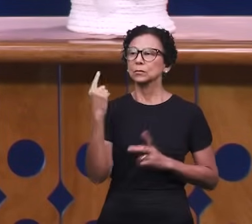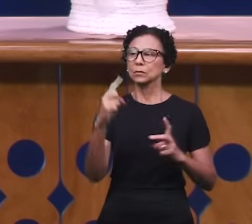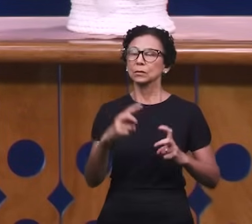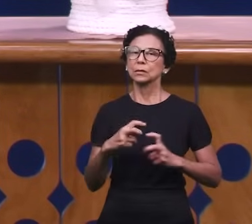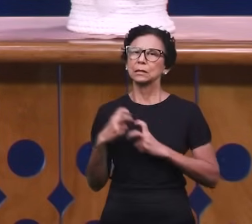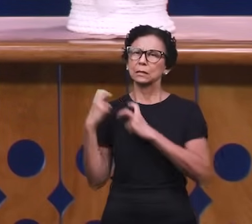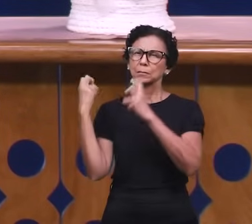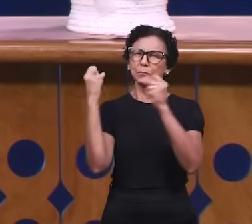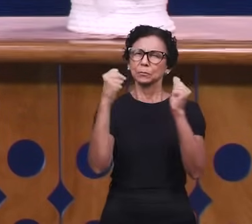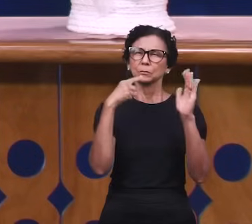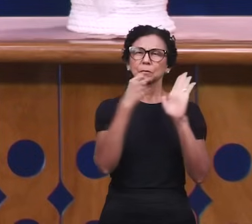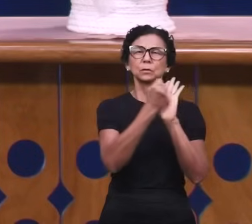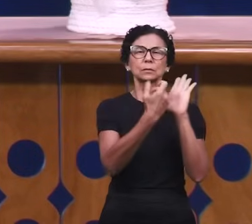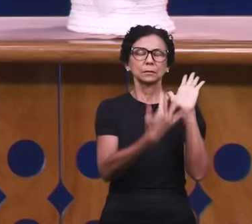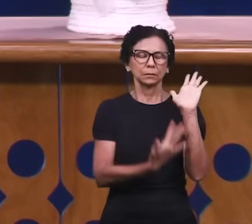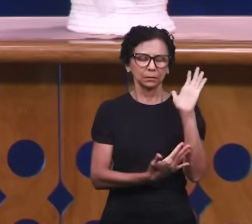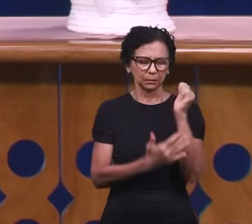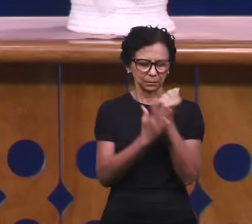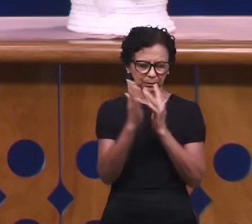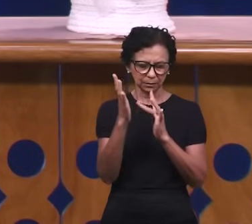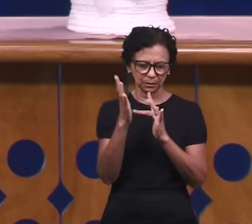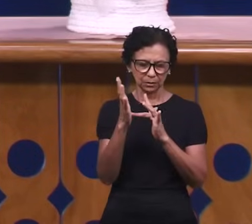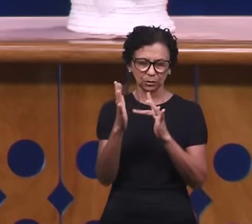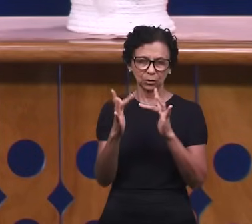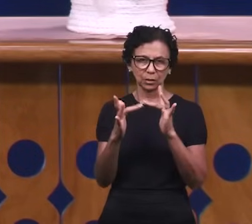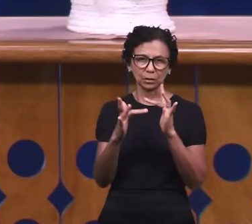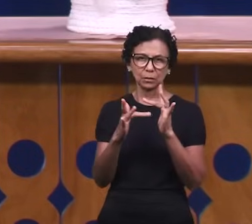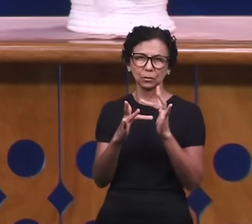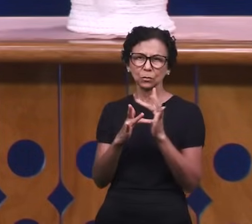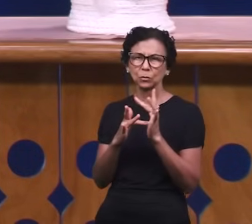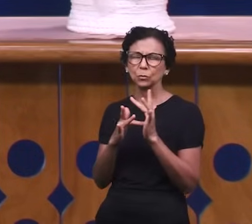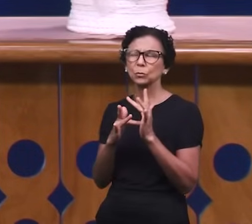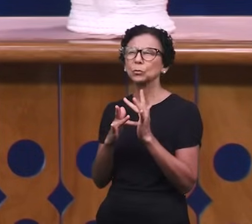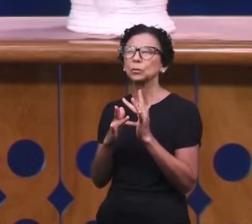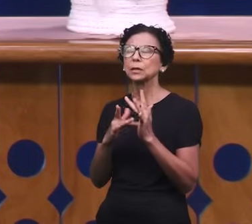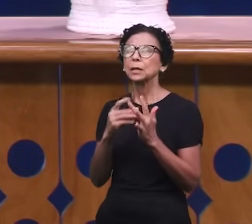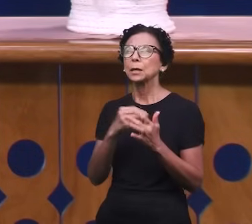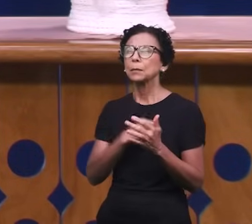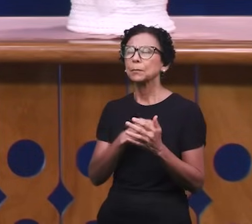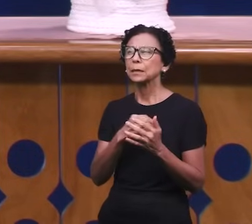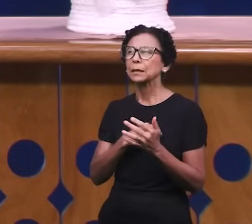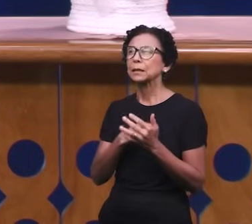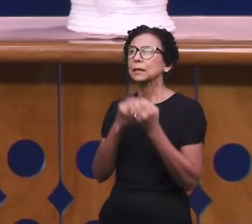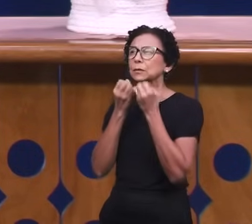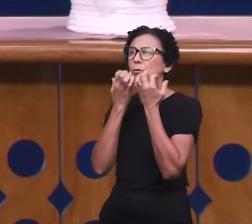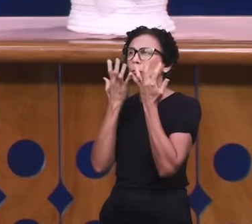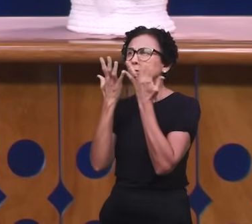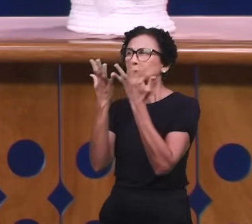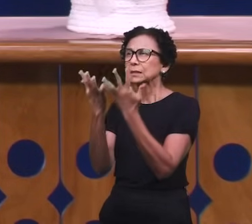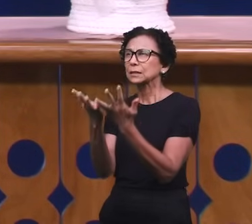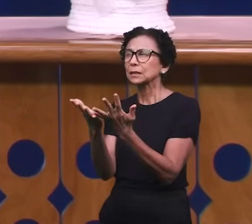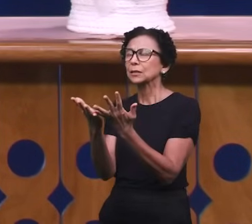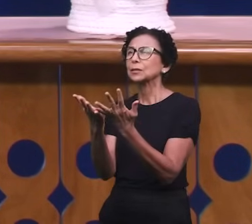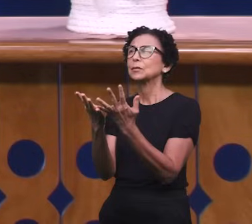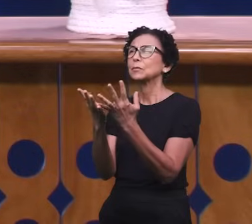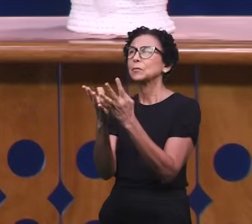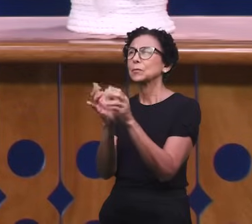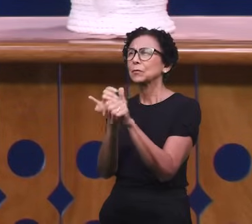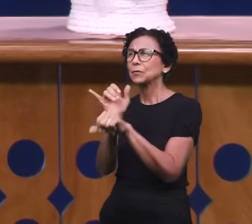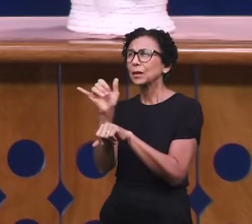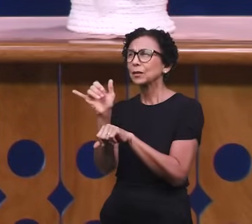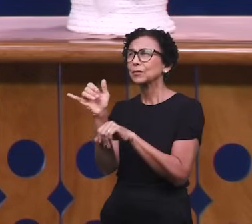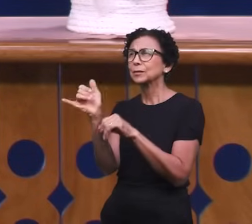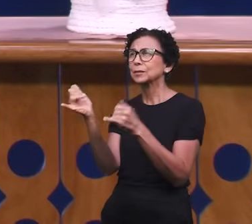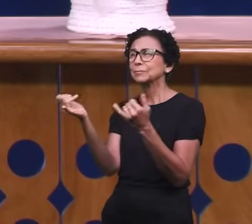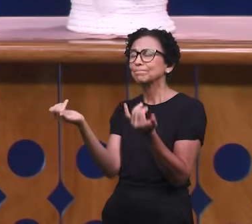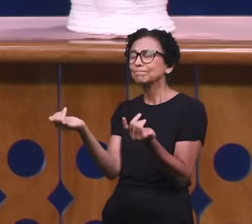clamamos pelo poder que há no sangue de Jesus. Nos colocamos diante de ti. Confessamos os nossos pecados, as nossas faltas.